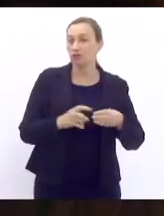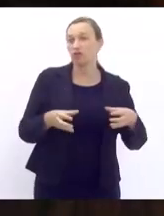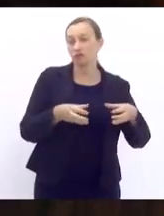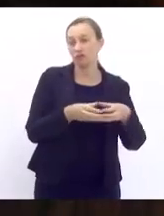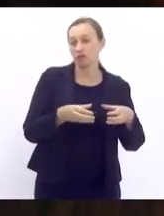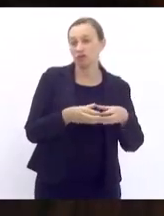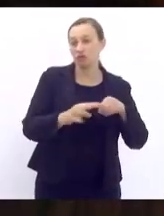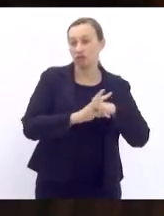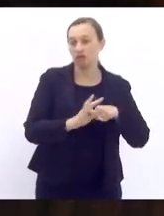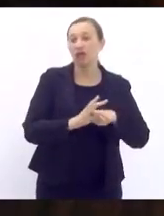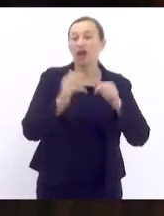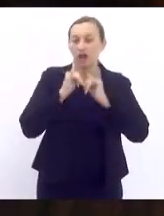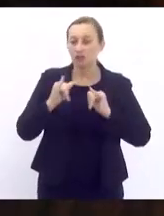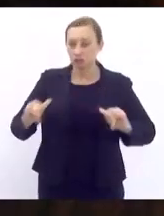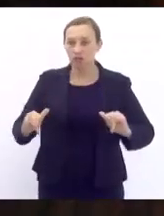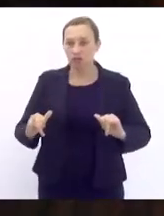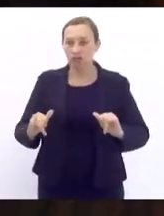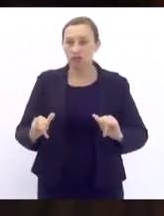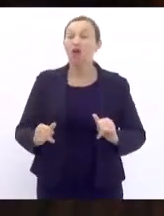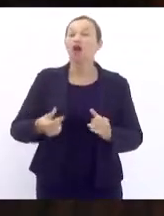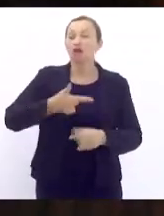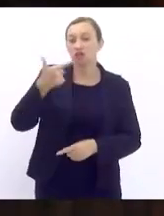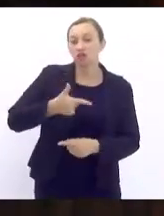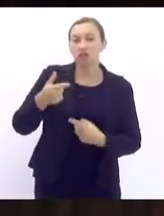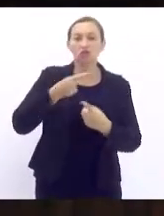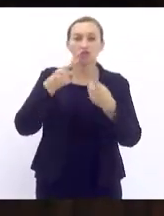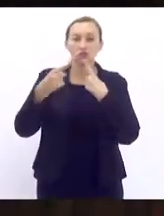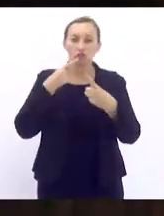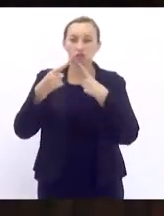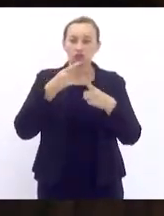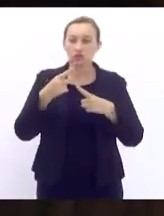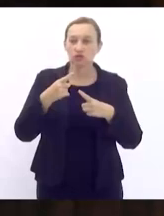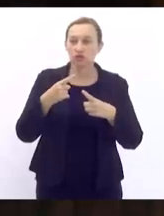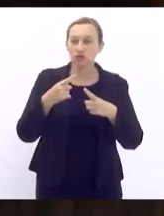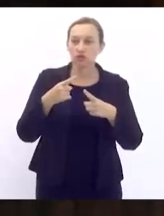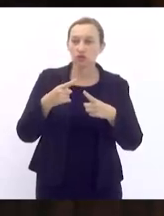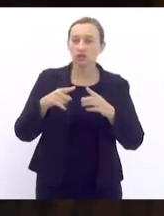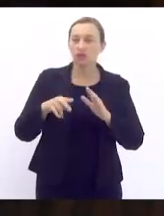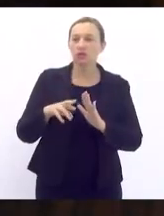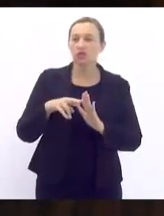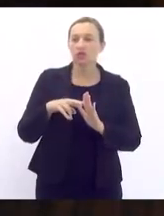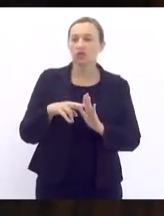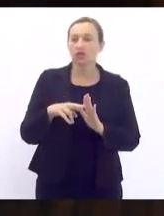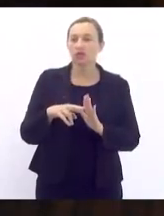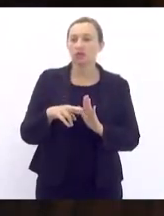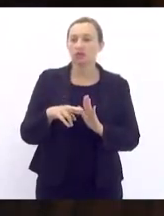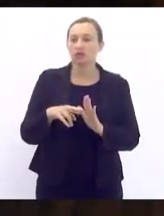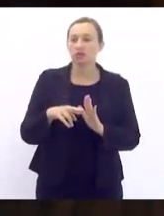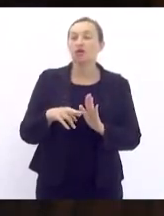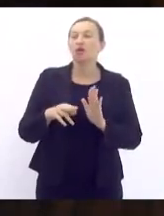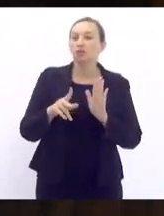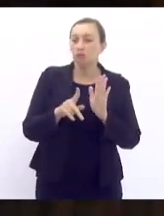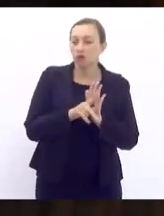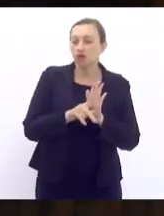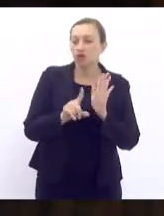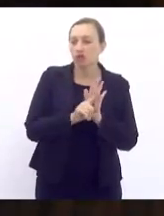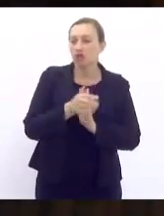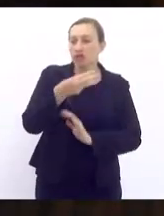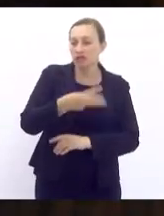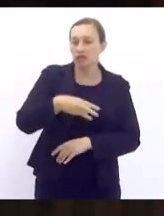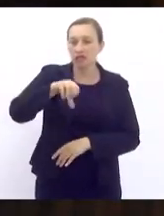comissões. Anuncio, em segunda discussão, redação do vencido, projeto de lei número